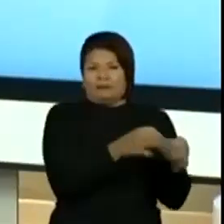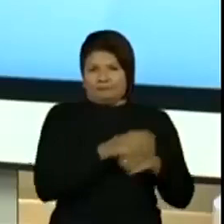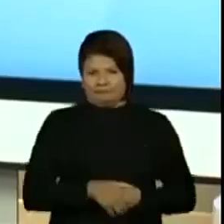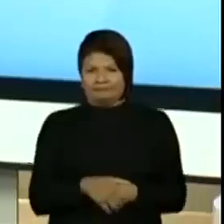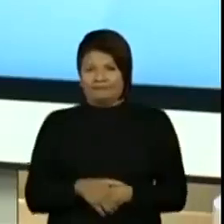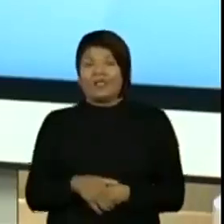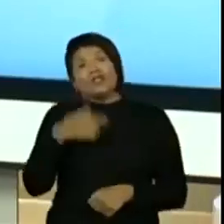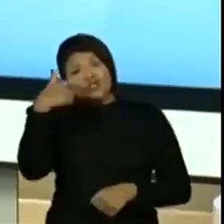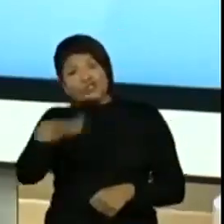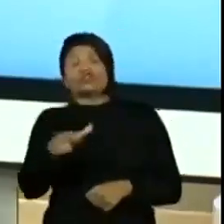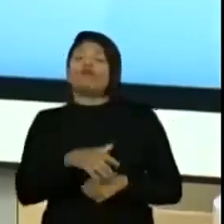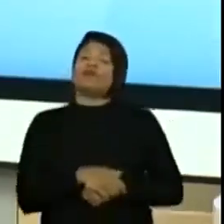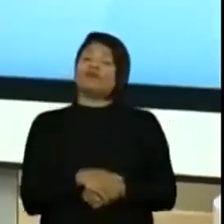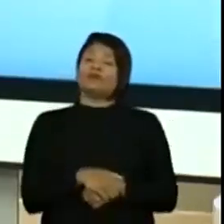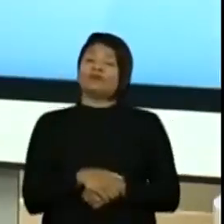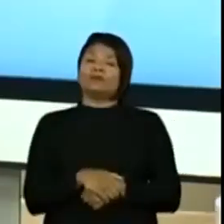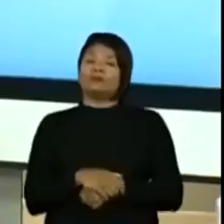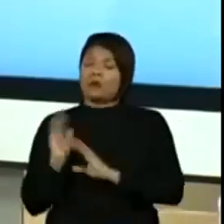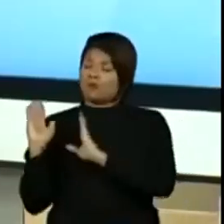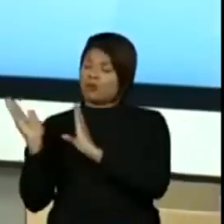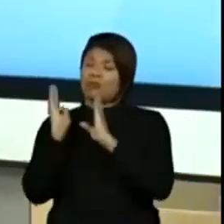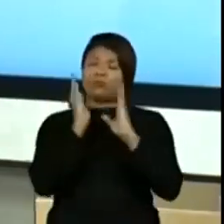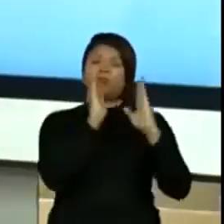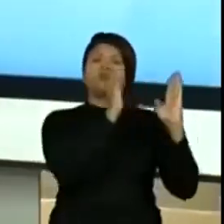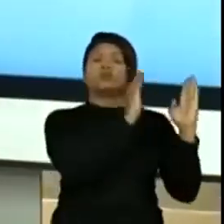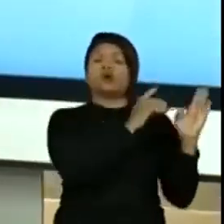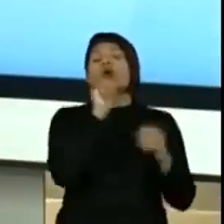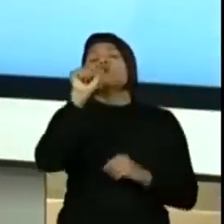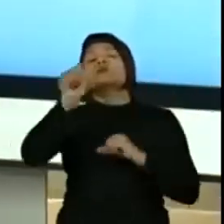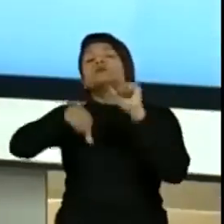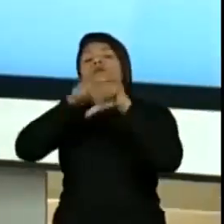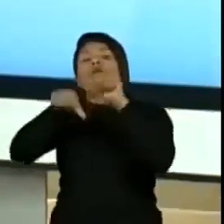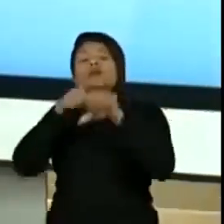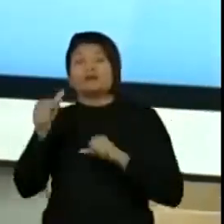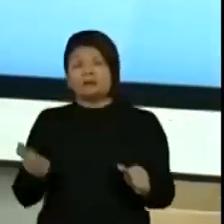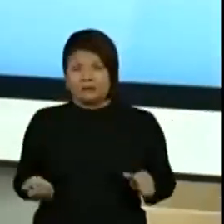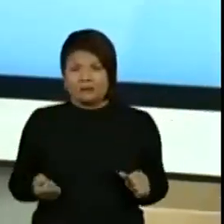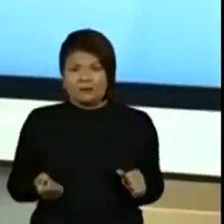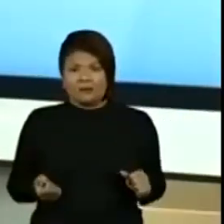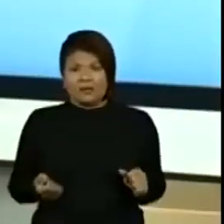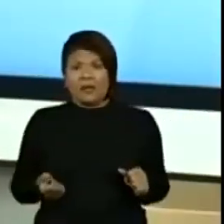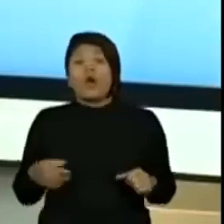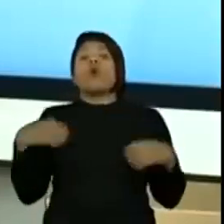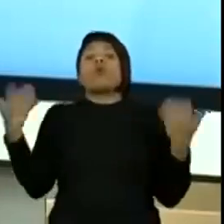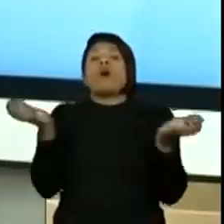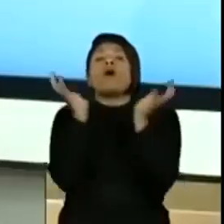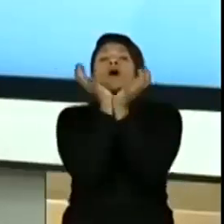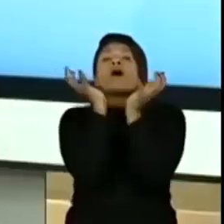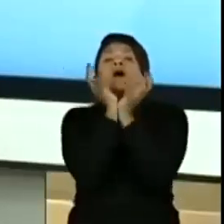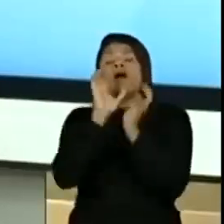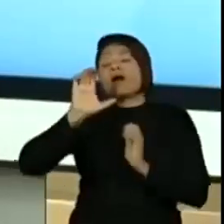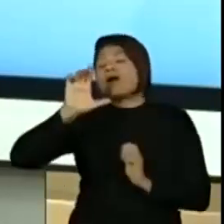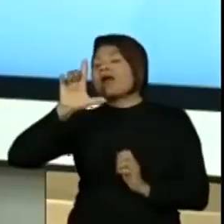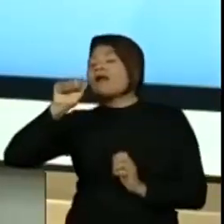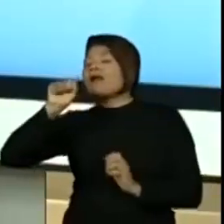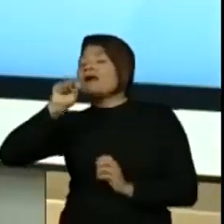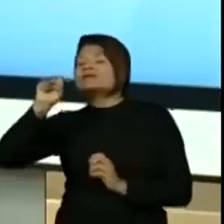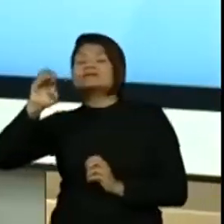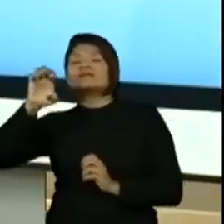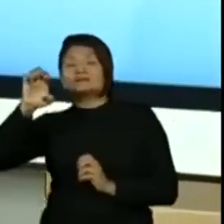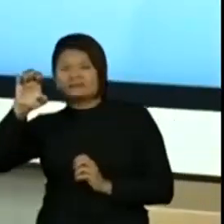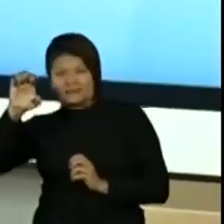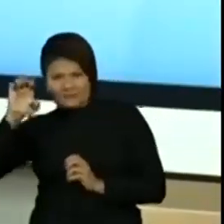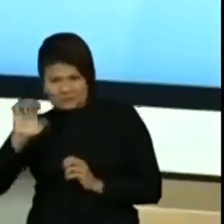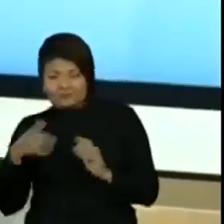dezena, centena. E o que muda? Justamente qual é a classe que estas ordens